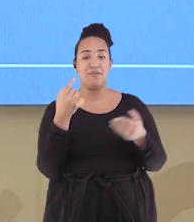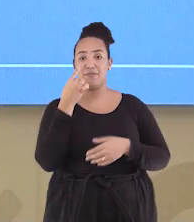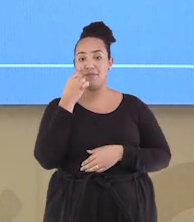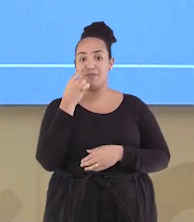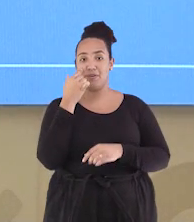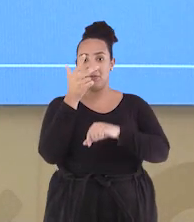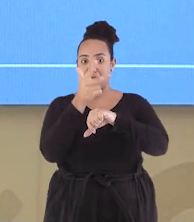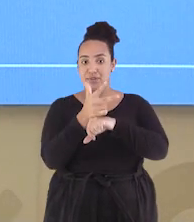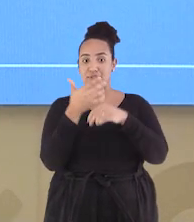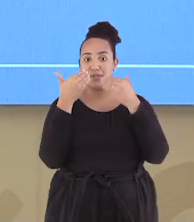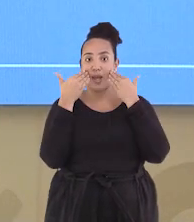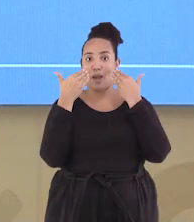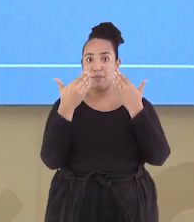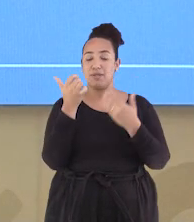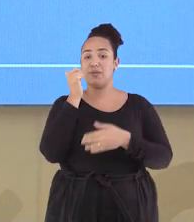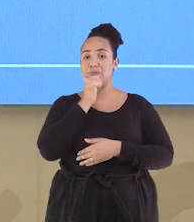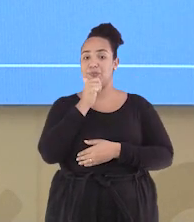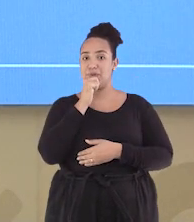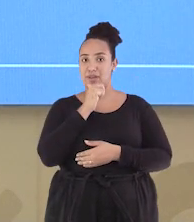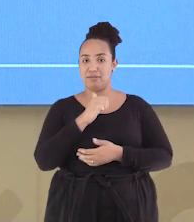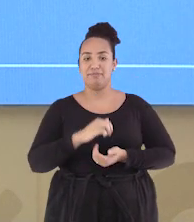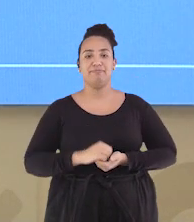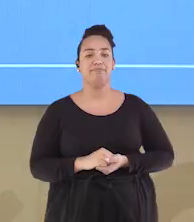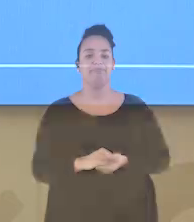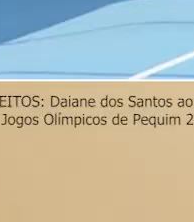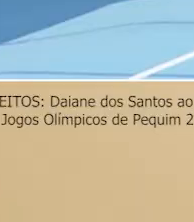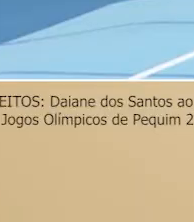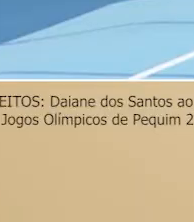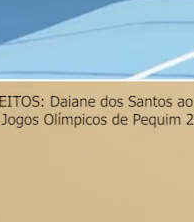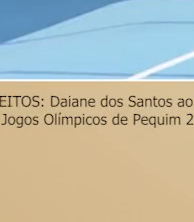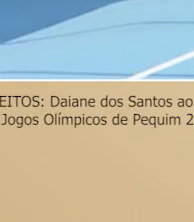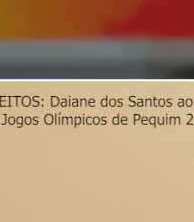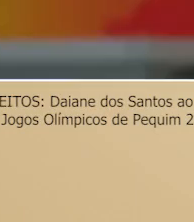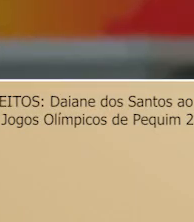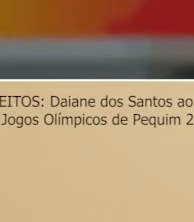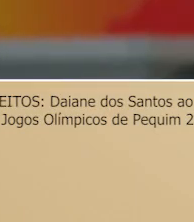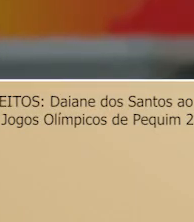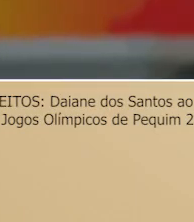pequeno vídeo da Daiane dos Santos se apresentando.